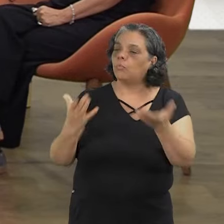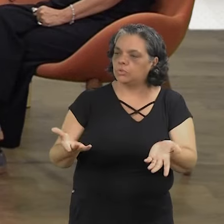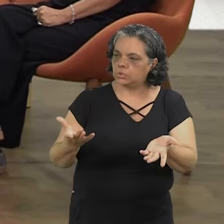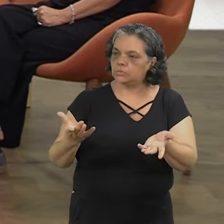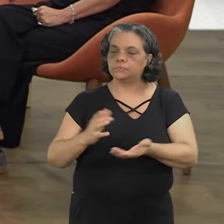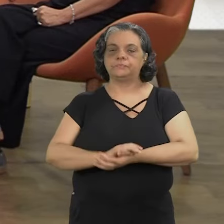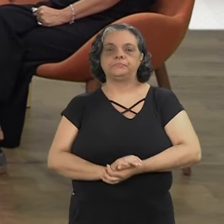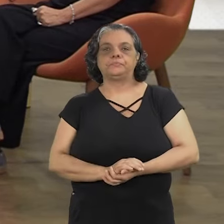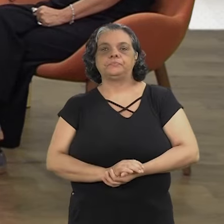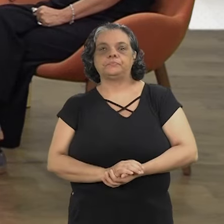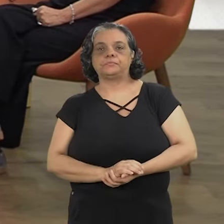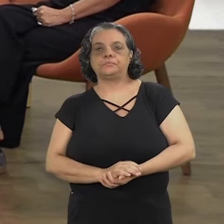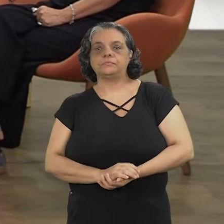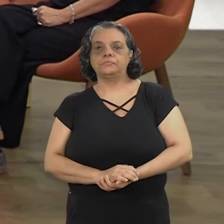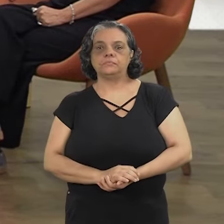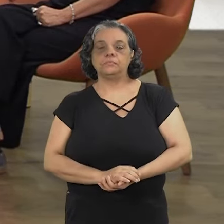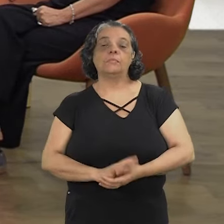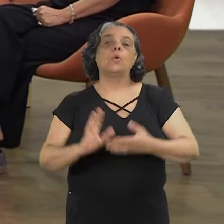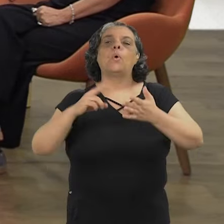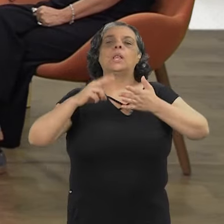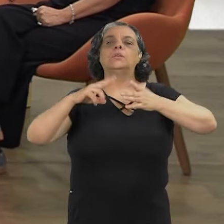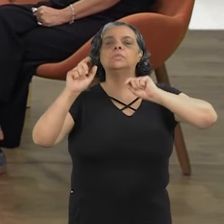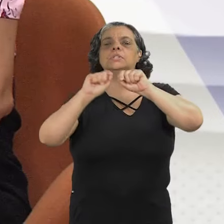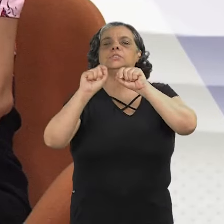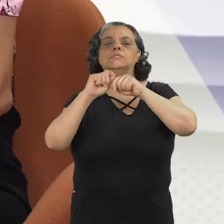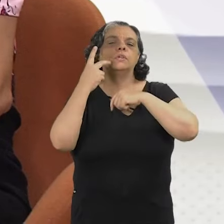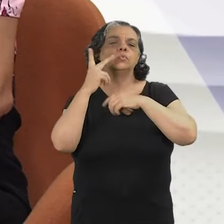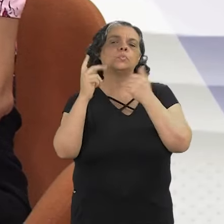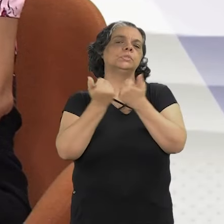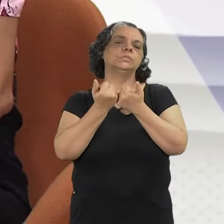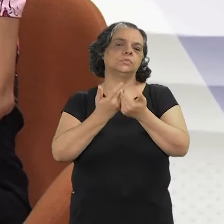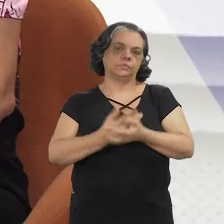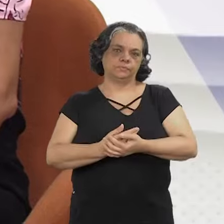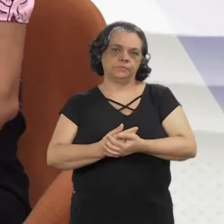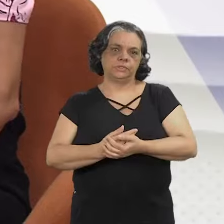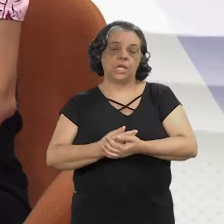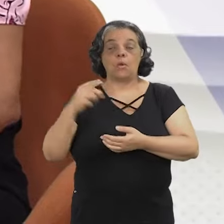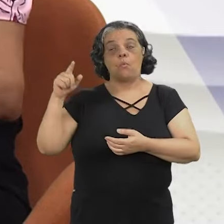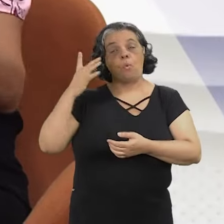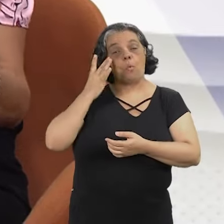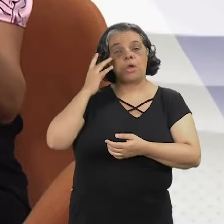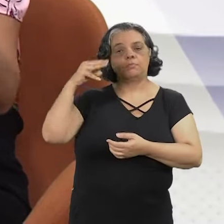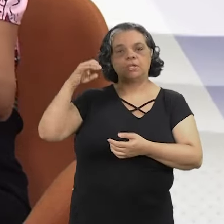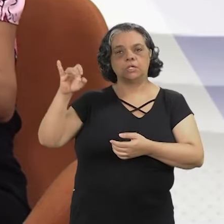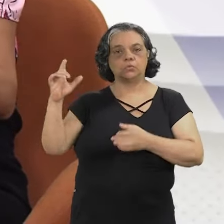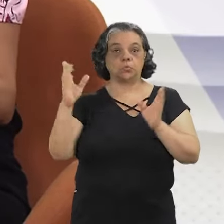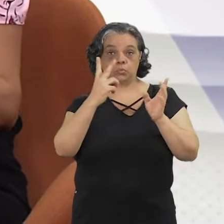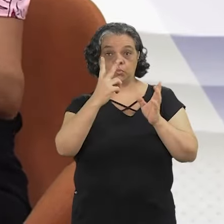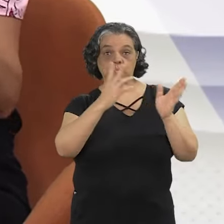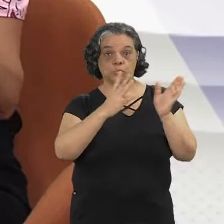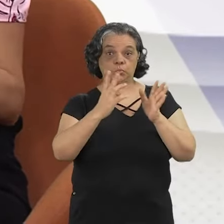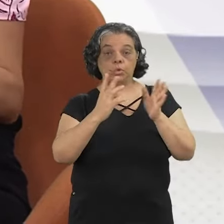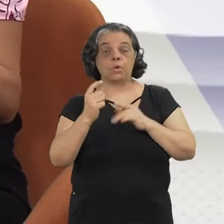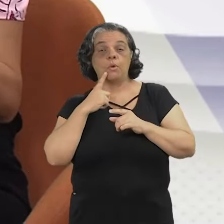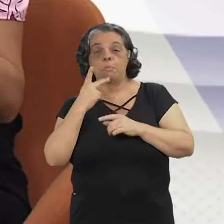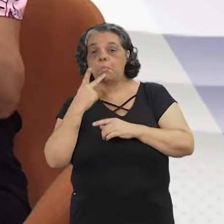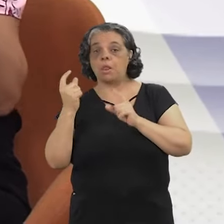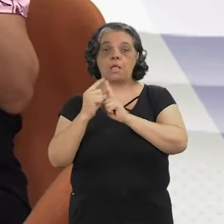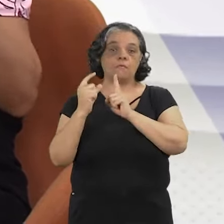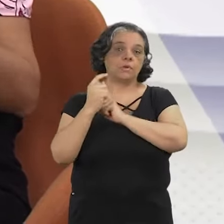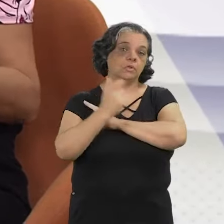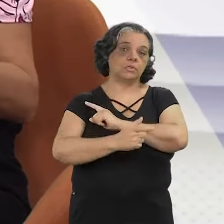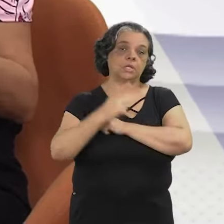do comunicadora que leituras a gente pode fazer disso acho que martian trouxe aí no primeiro bloco e no segundo uma palavra que eu